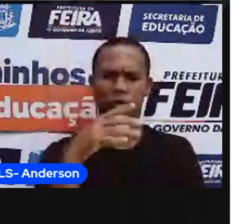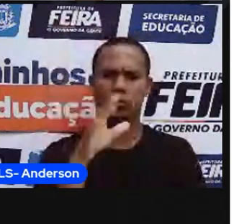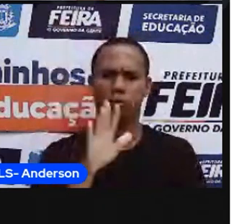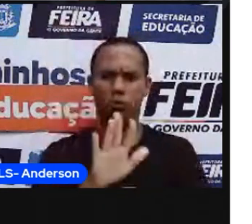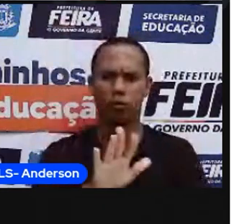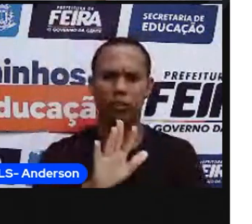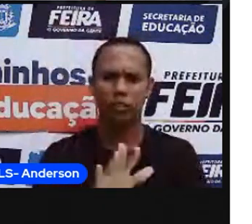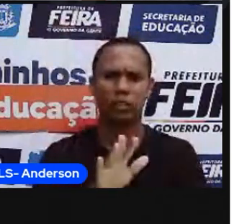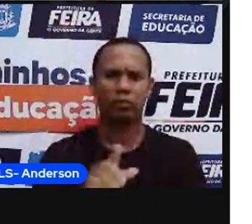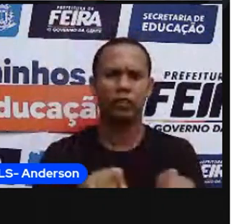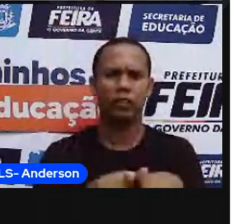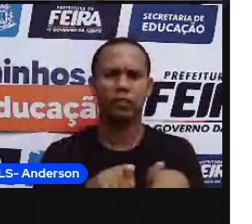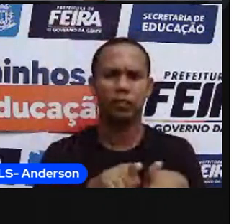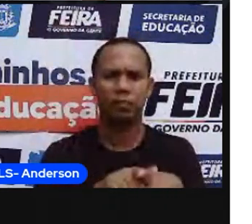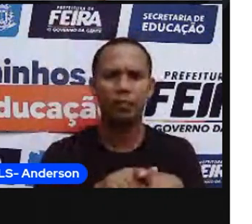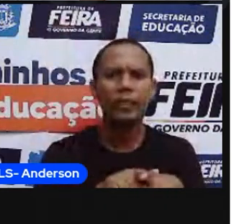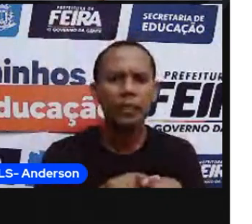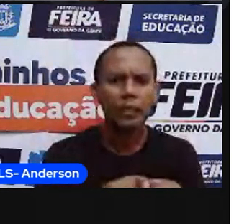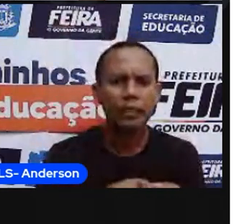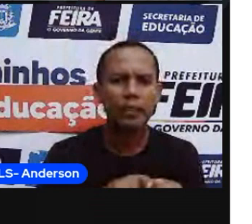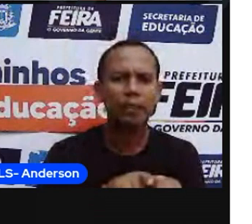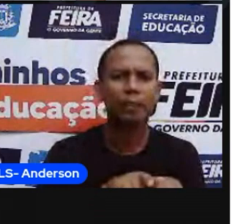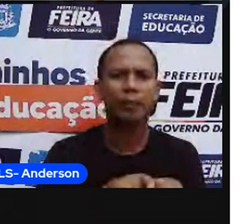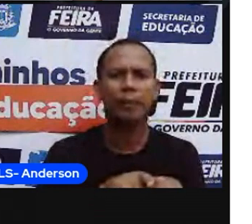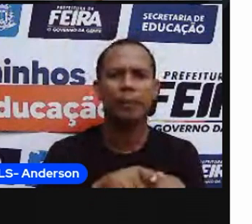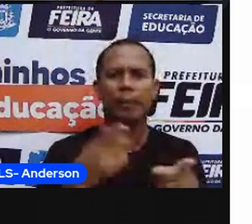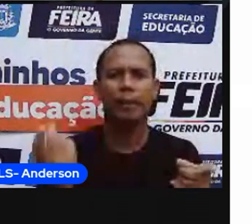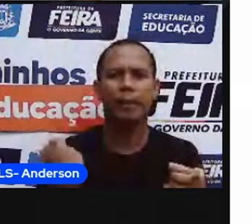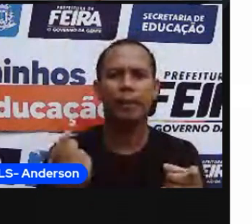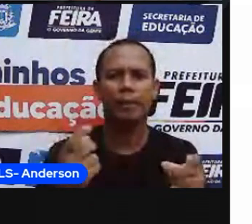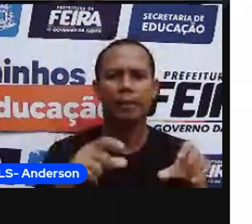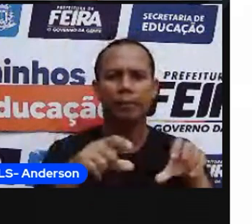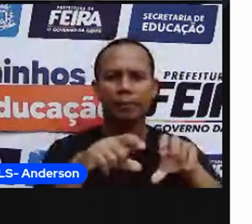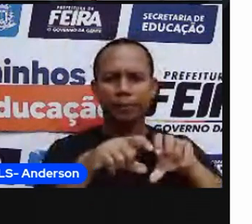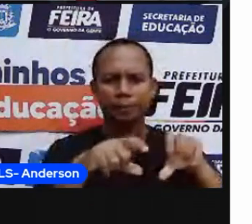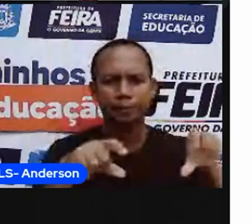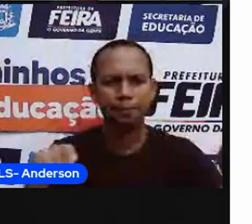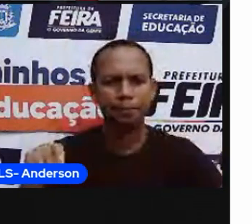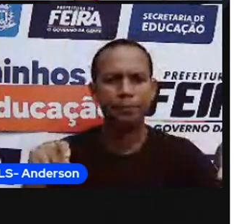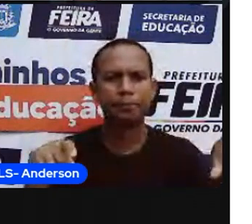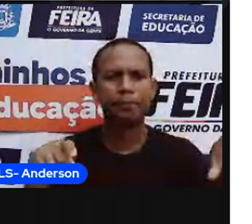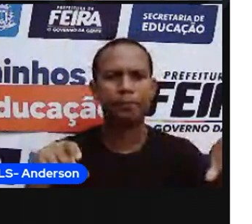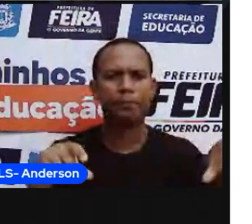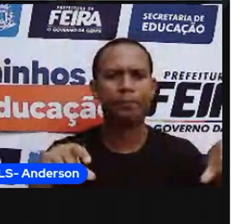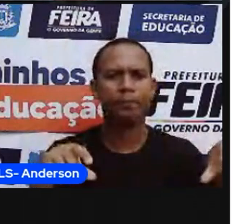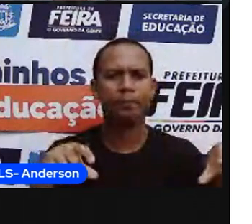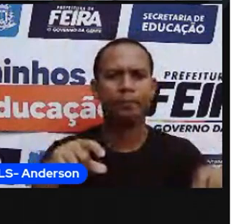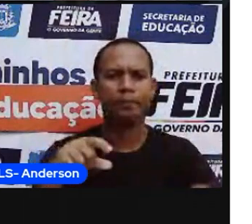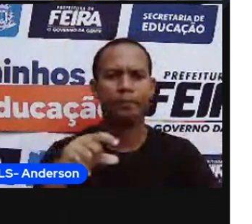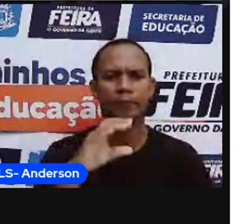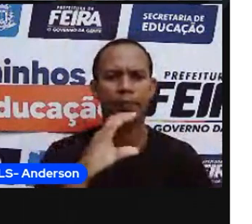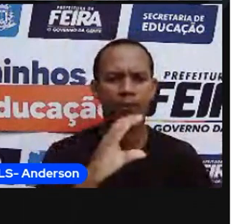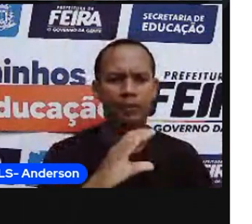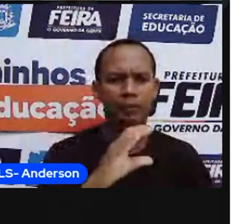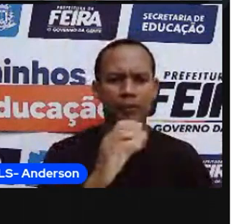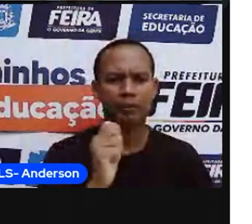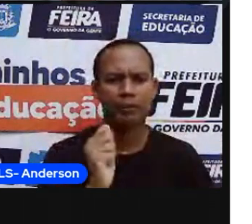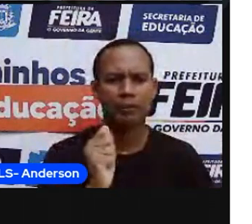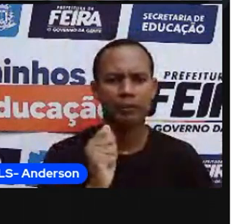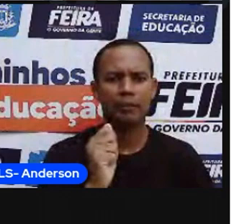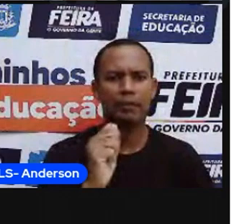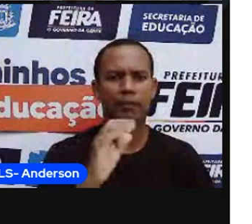para quem não sabe, é uma árvore de onde é tirado o palmito. Quem já comeu palmito aí, né? O cacau, que é o que faz